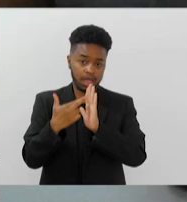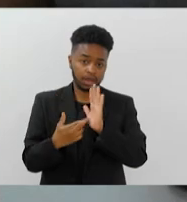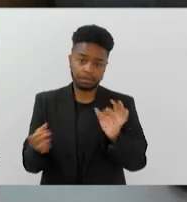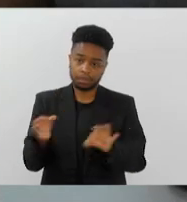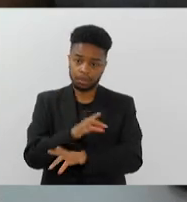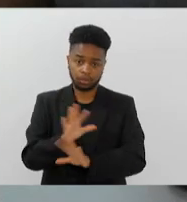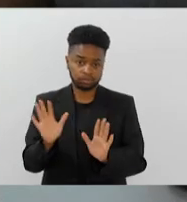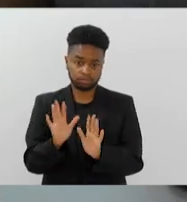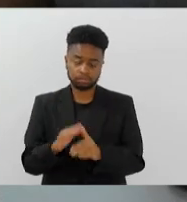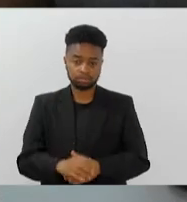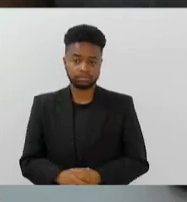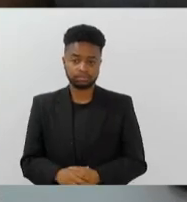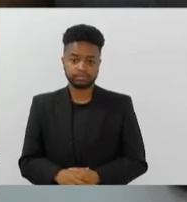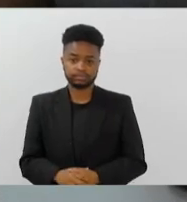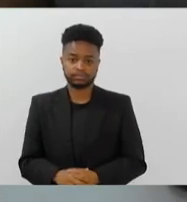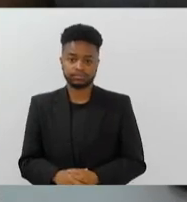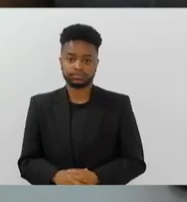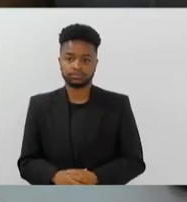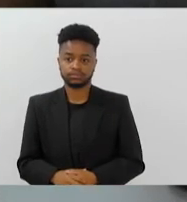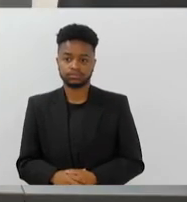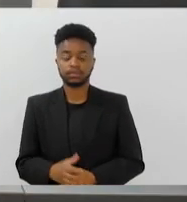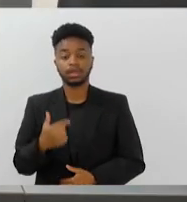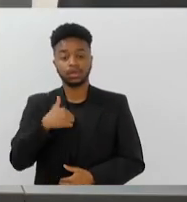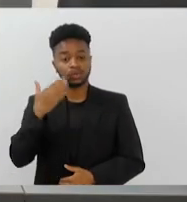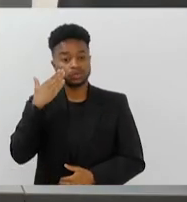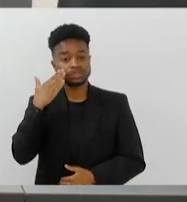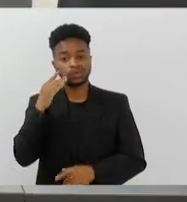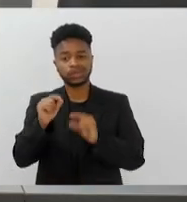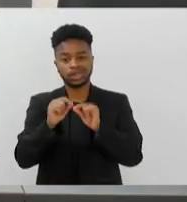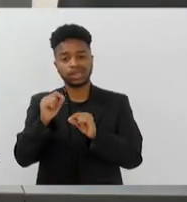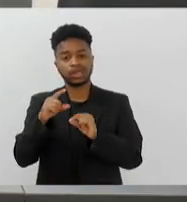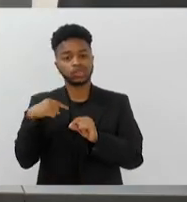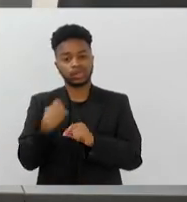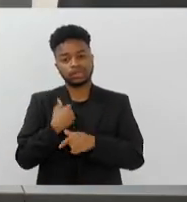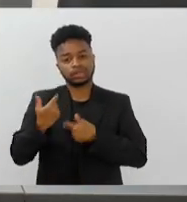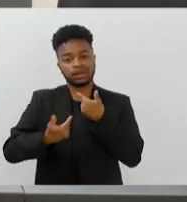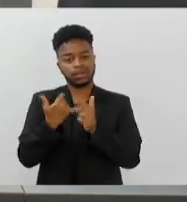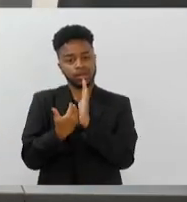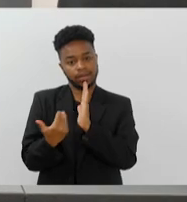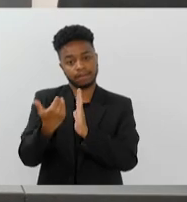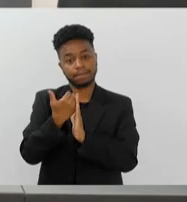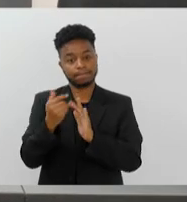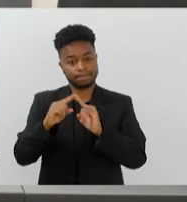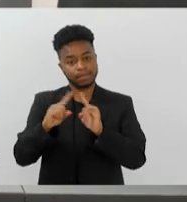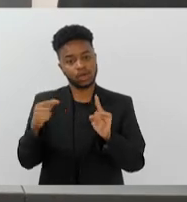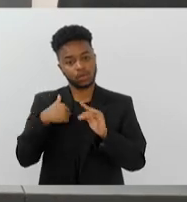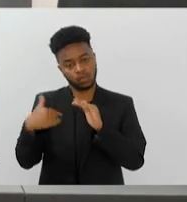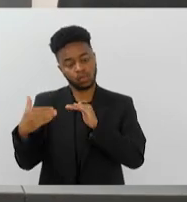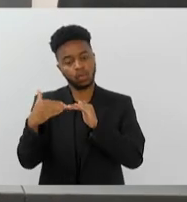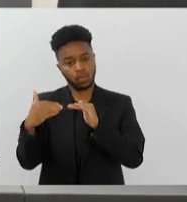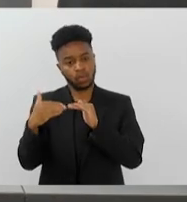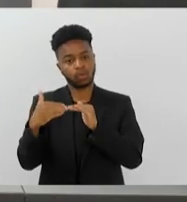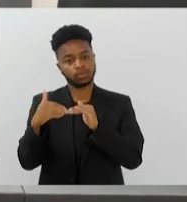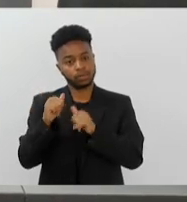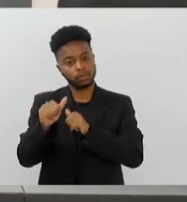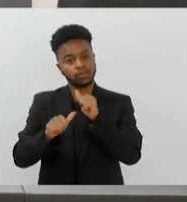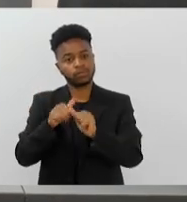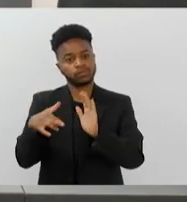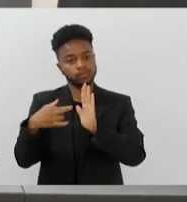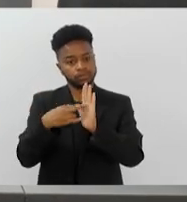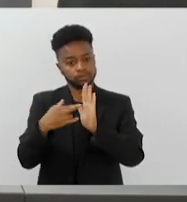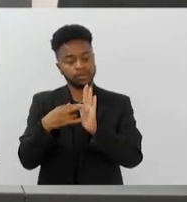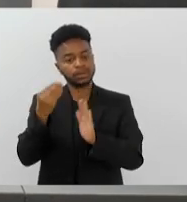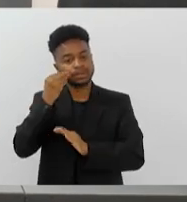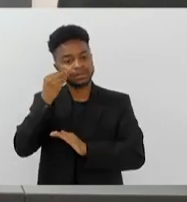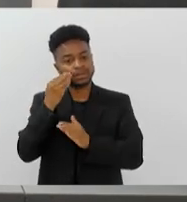Comissão pertinente é o tema. Eu sei que seria dar mais trabalho para nós, mas eu sou favorável até a uma mudança regimental para que